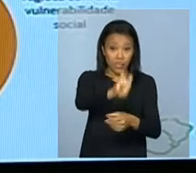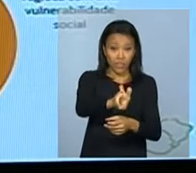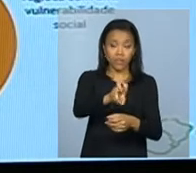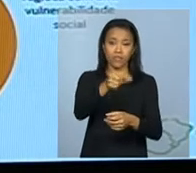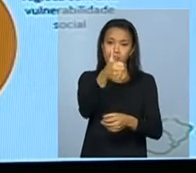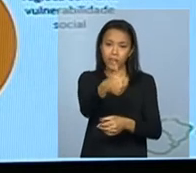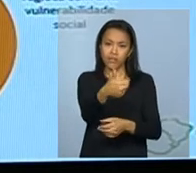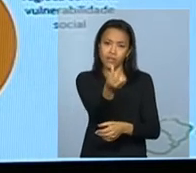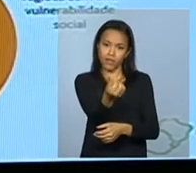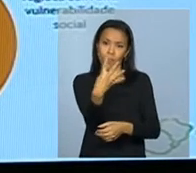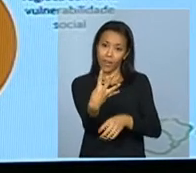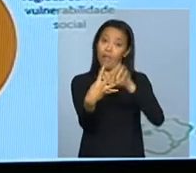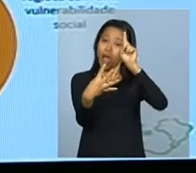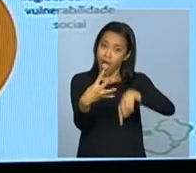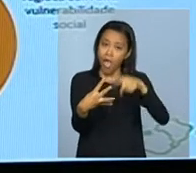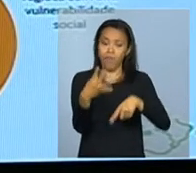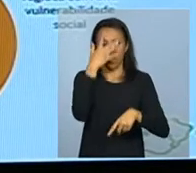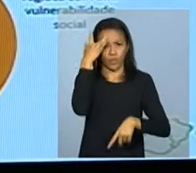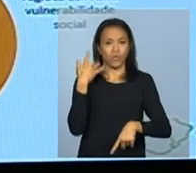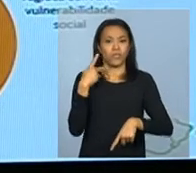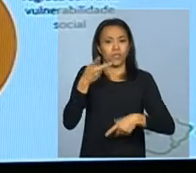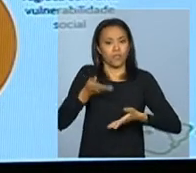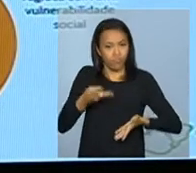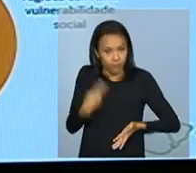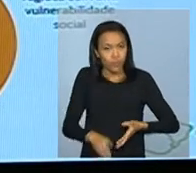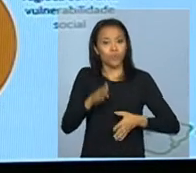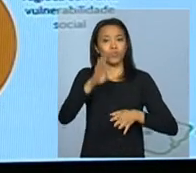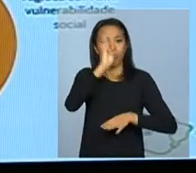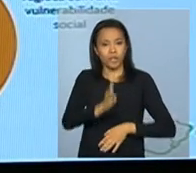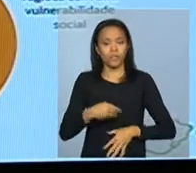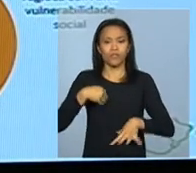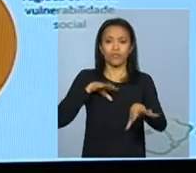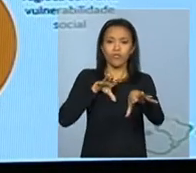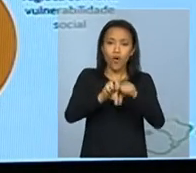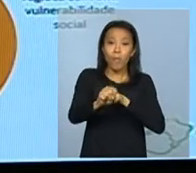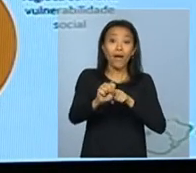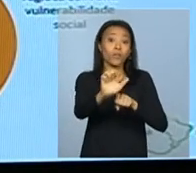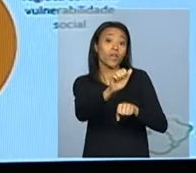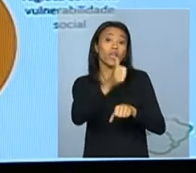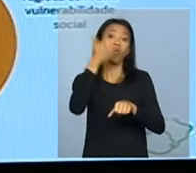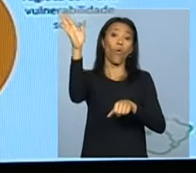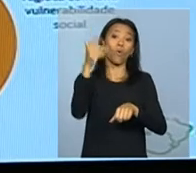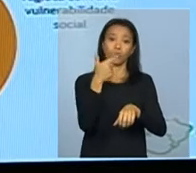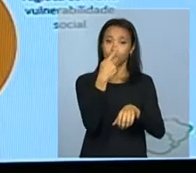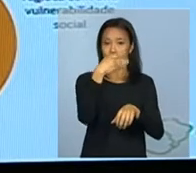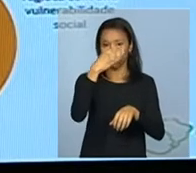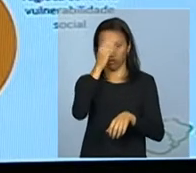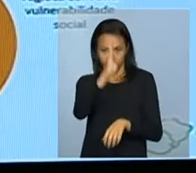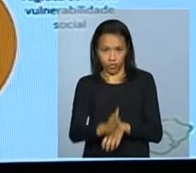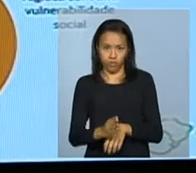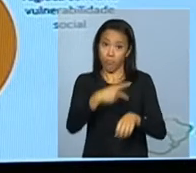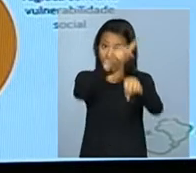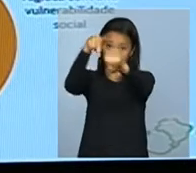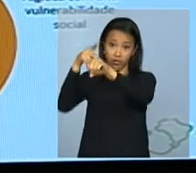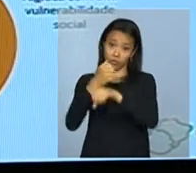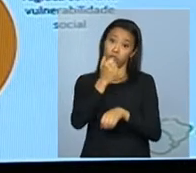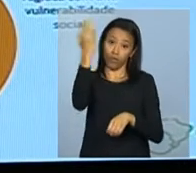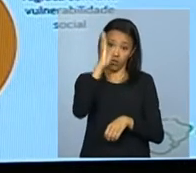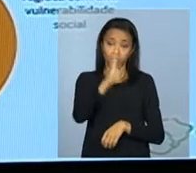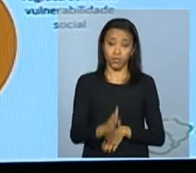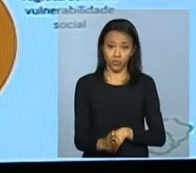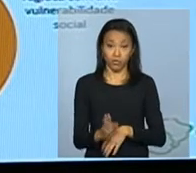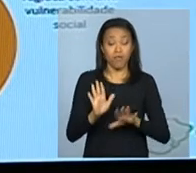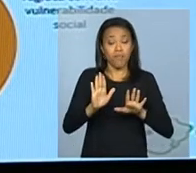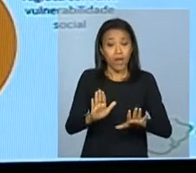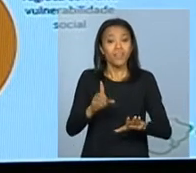brasileiros que se formaram em outros países então é um conjunto de brasileiros que teve formação no exterior mas